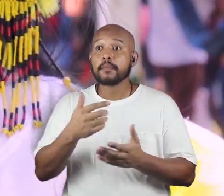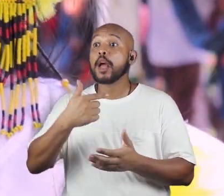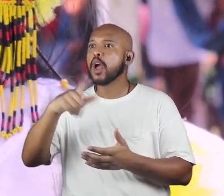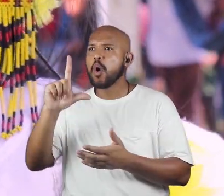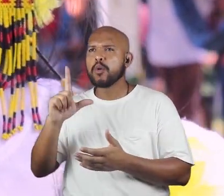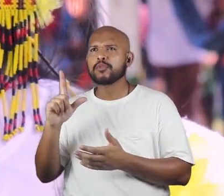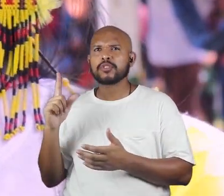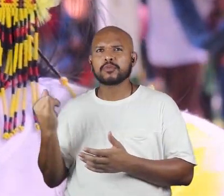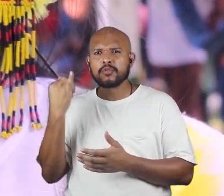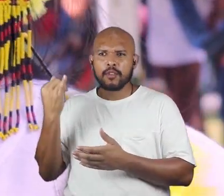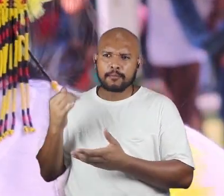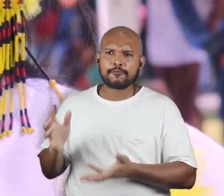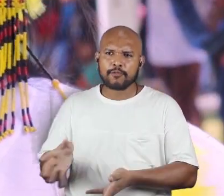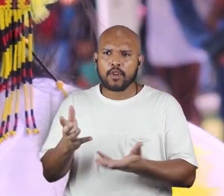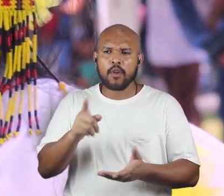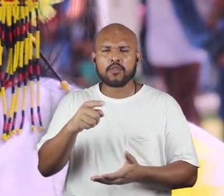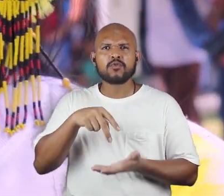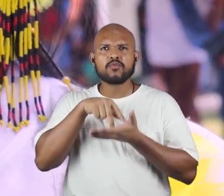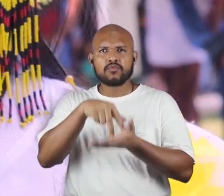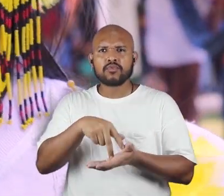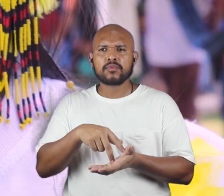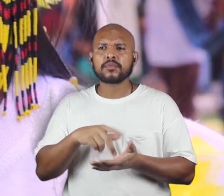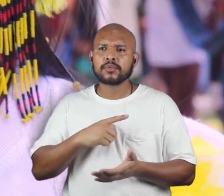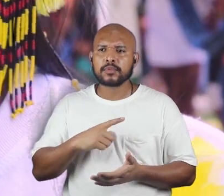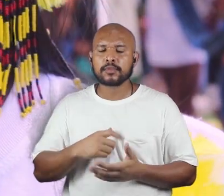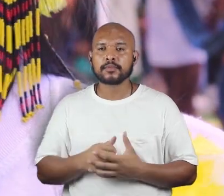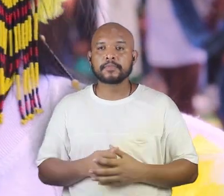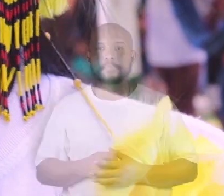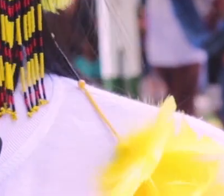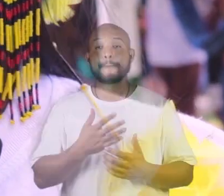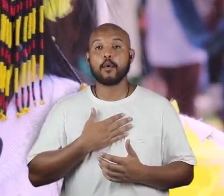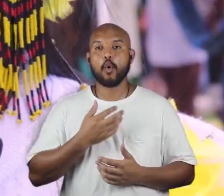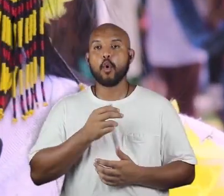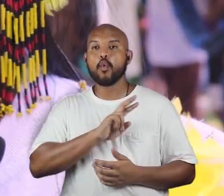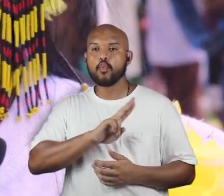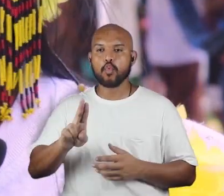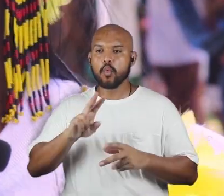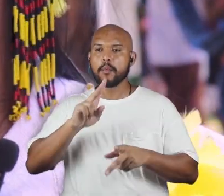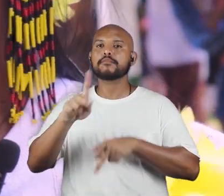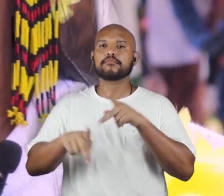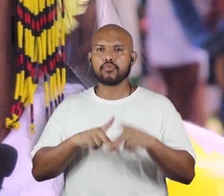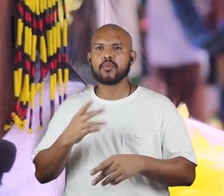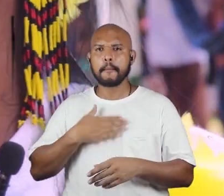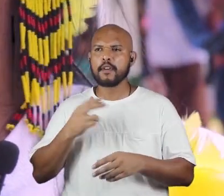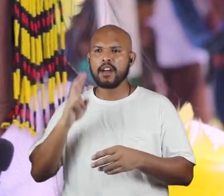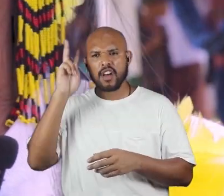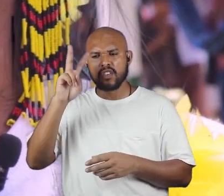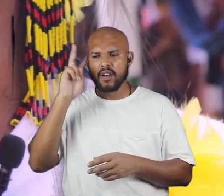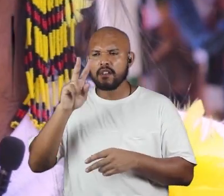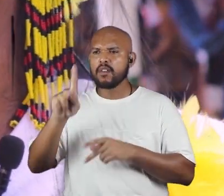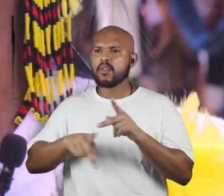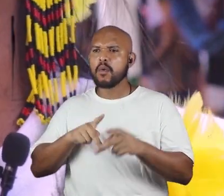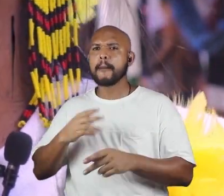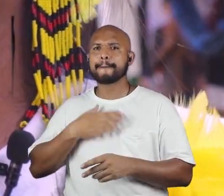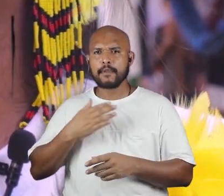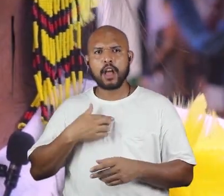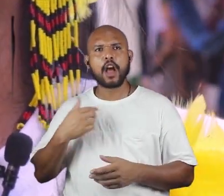a continuar a cursar? Levar o nome do meu povo, fazer a história do meu povo lá dentro e ter o